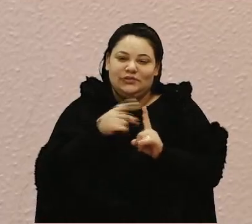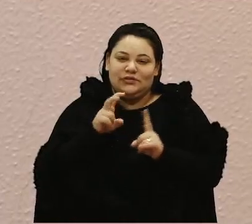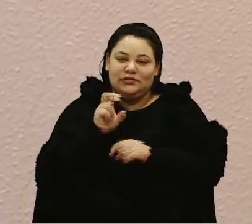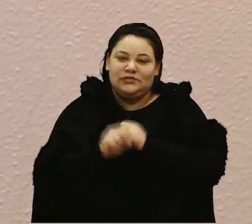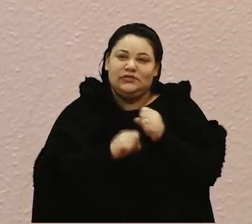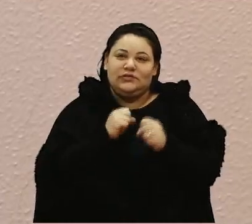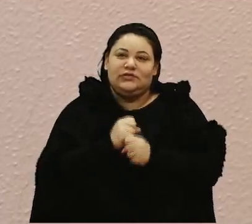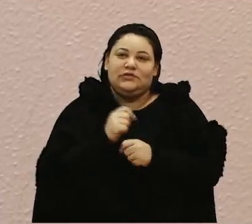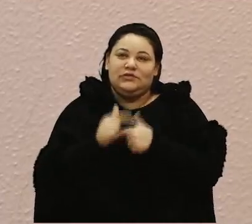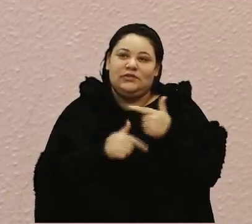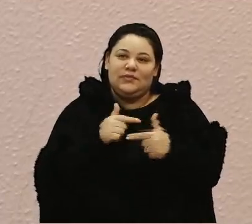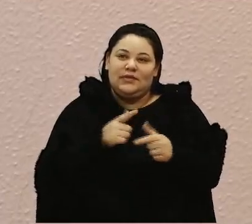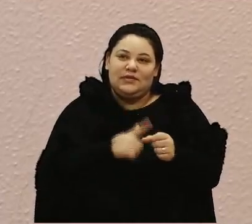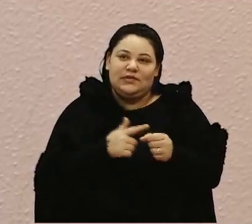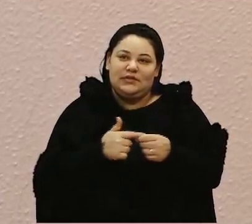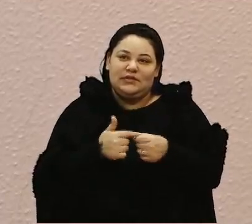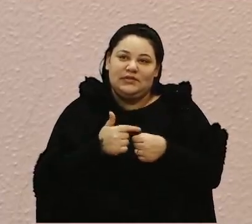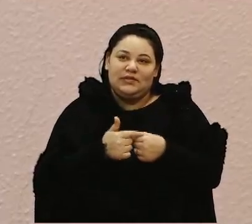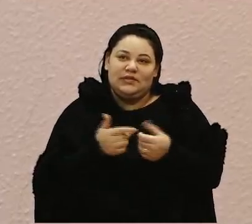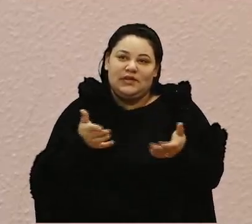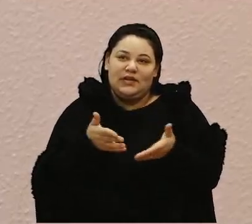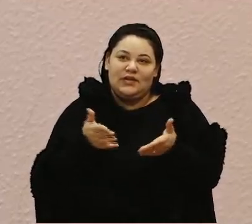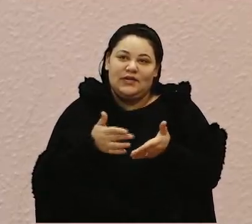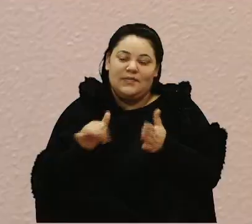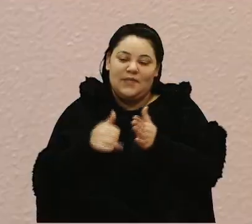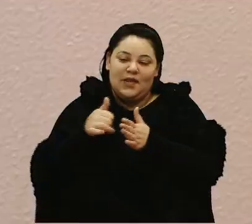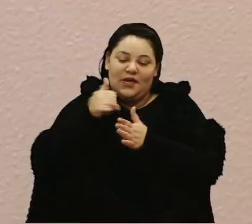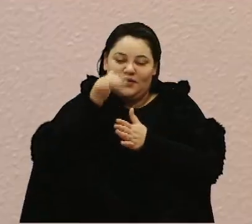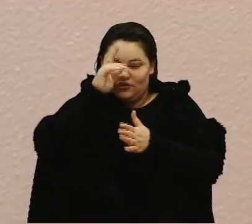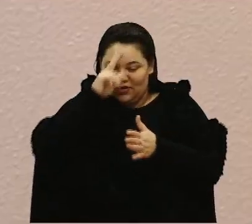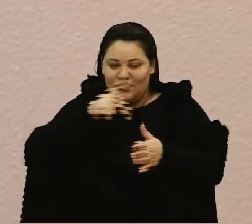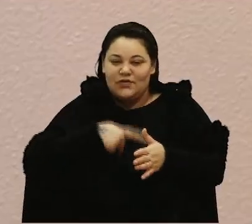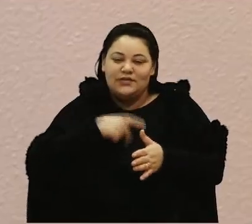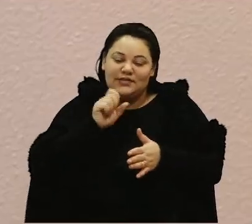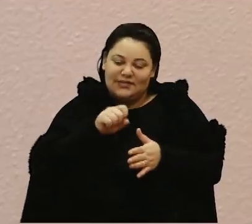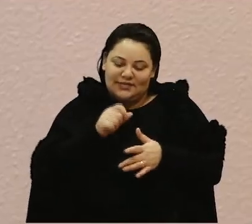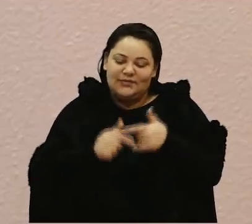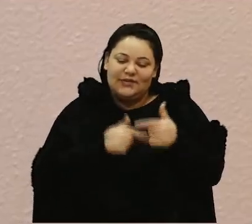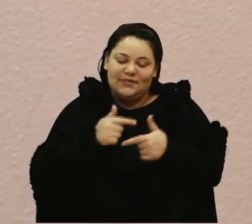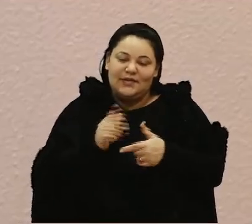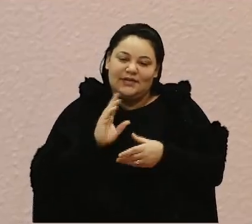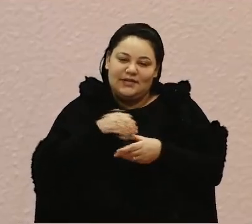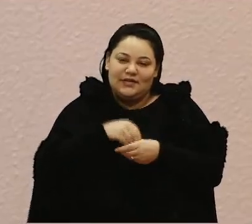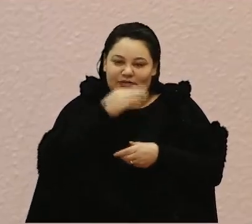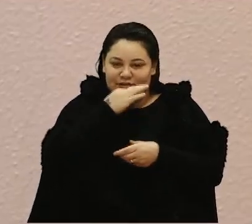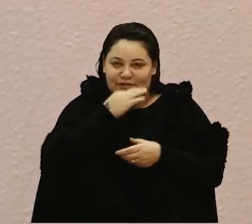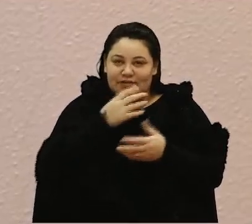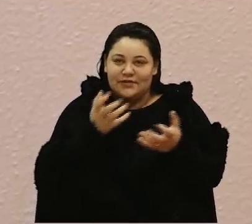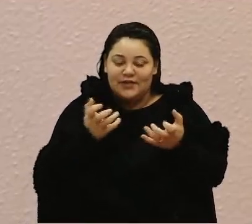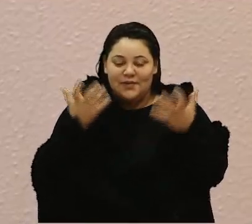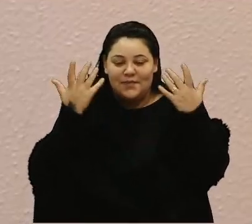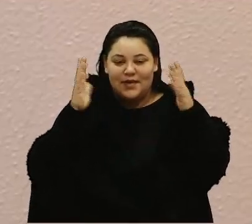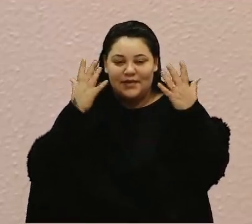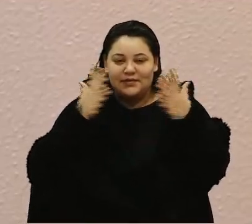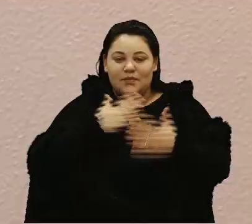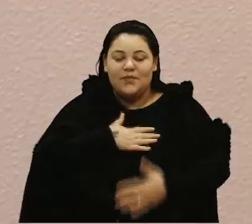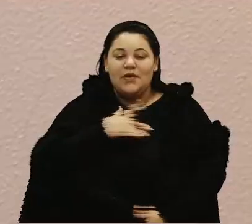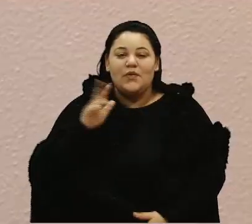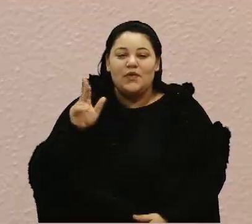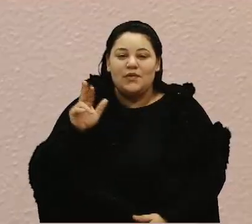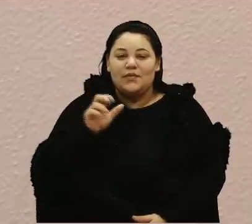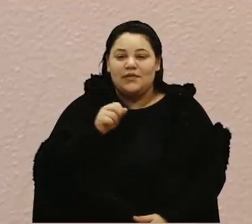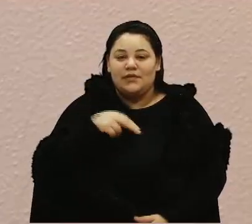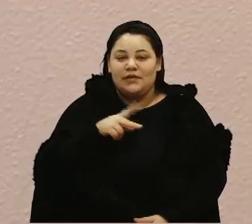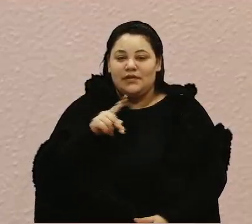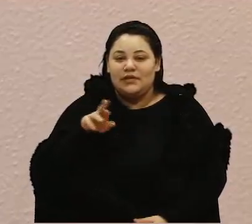na nossa cidade e veio se consolidando e hoje já é reconhecida pelo trabalho que faz na nossa cidade. Então, gostaria de parabenizar o meu irmão, André